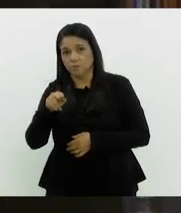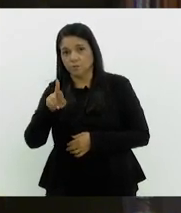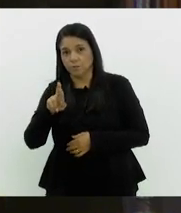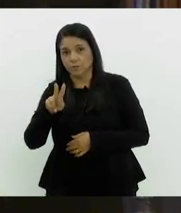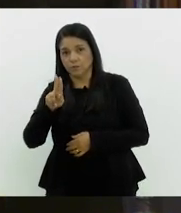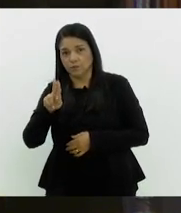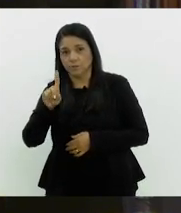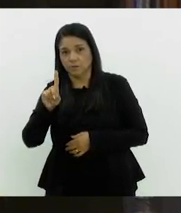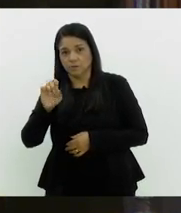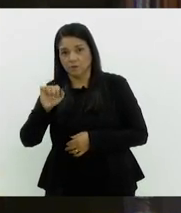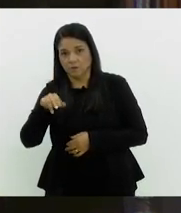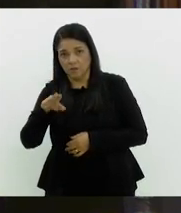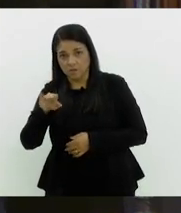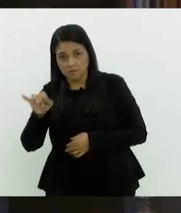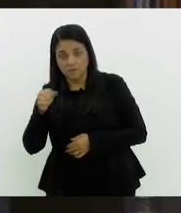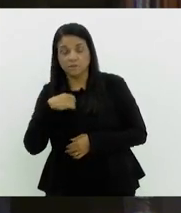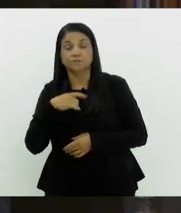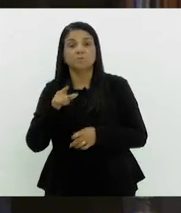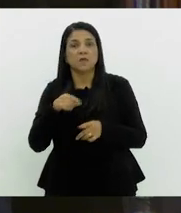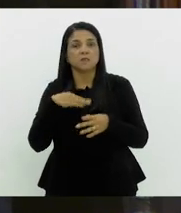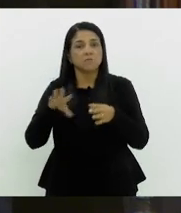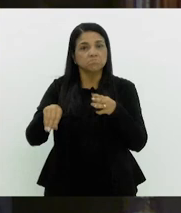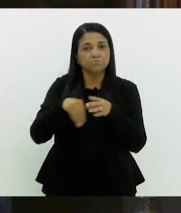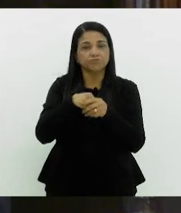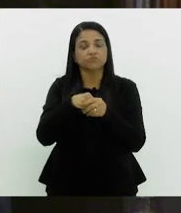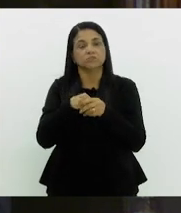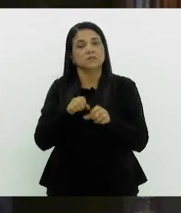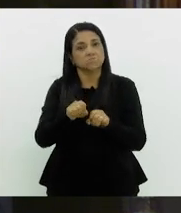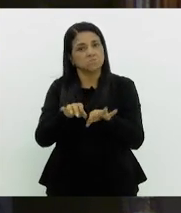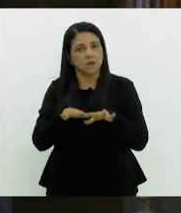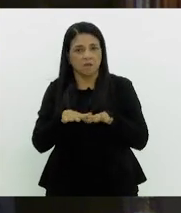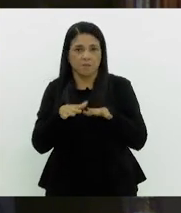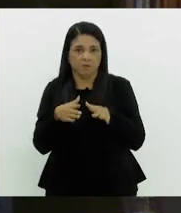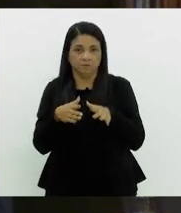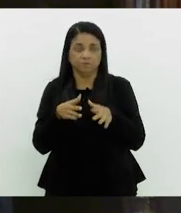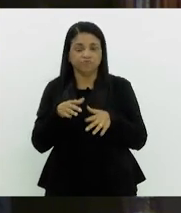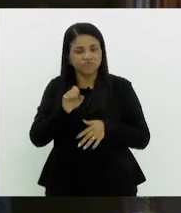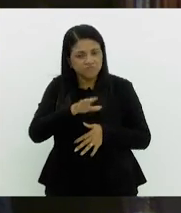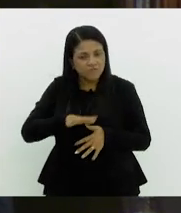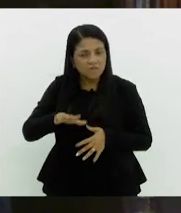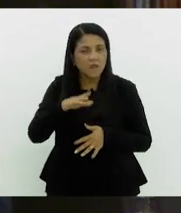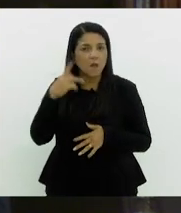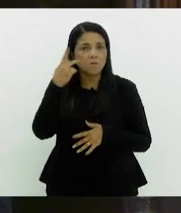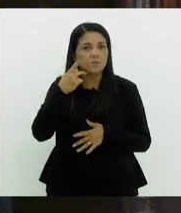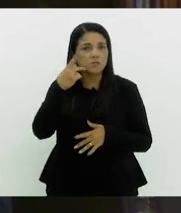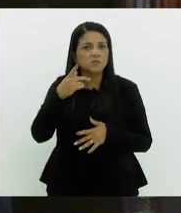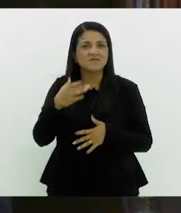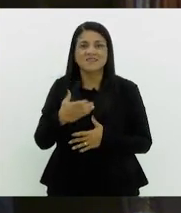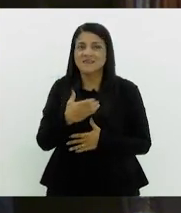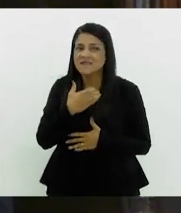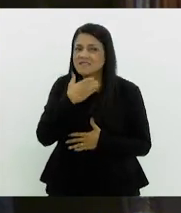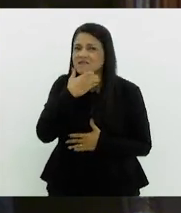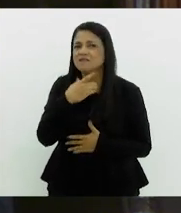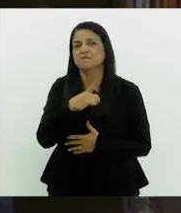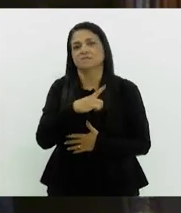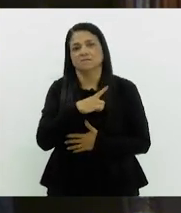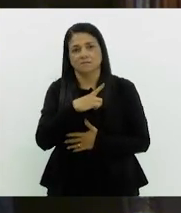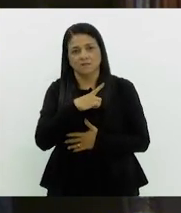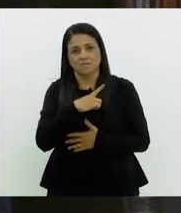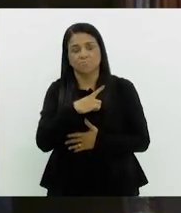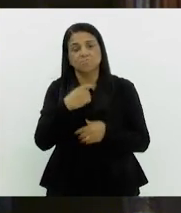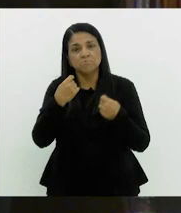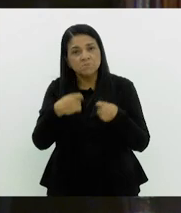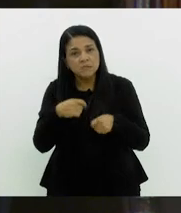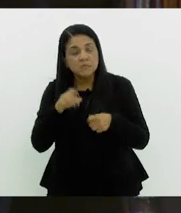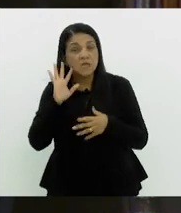dia do parlamento. A gente observa que no cenário político temos várias crises a serem superadas, sendo